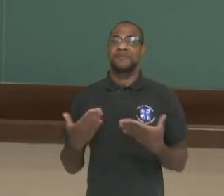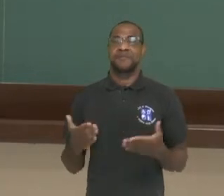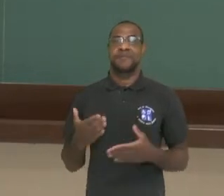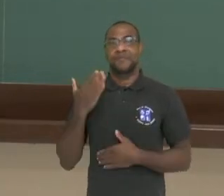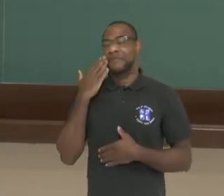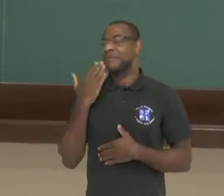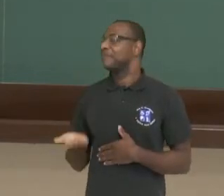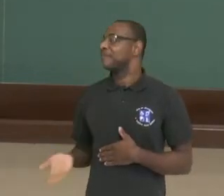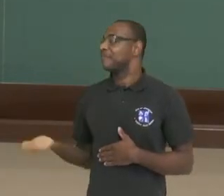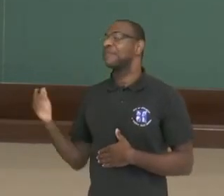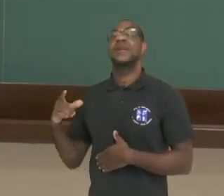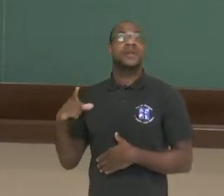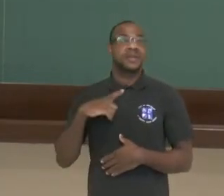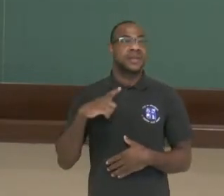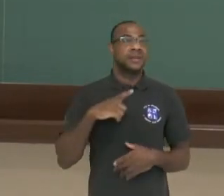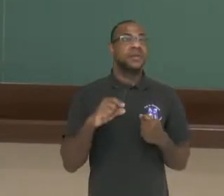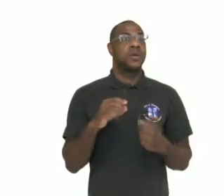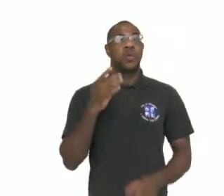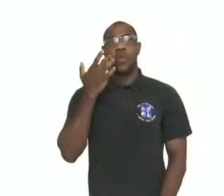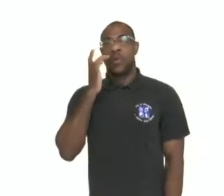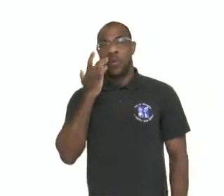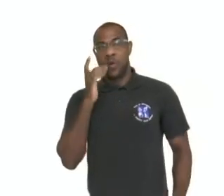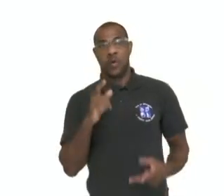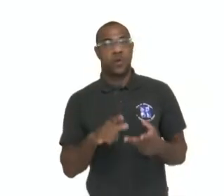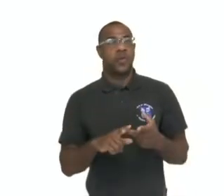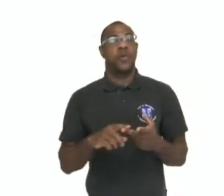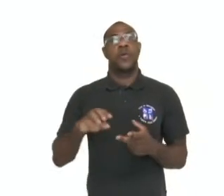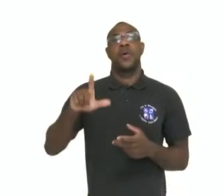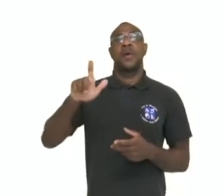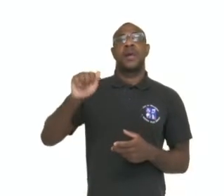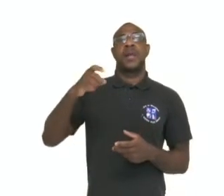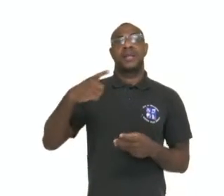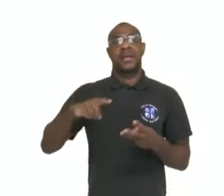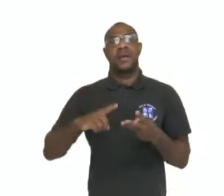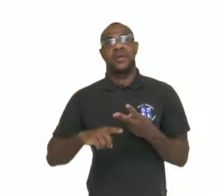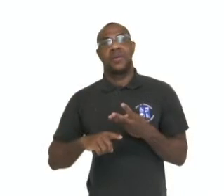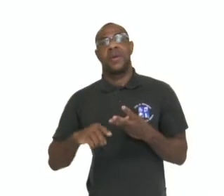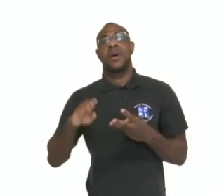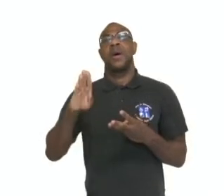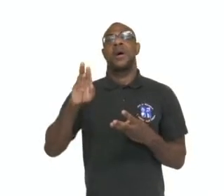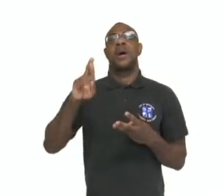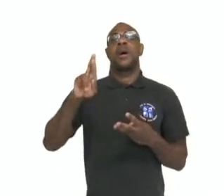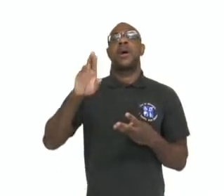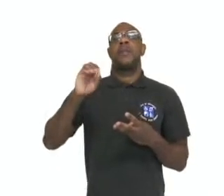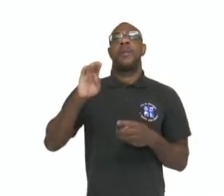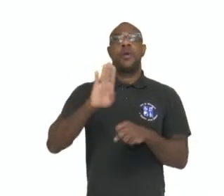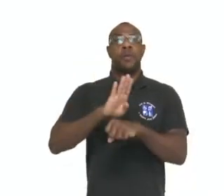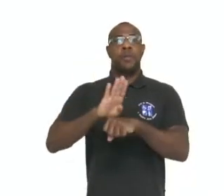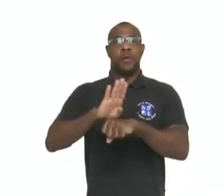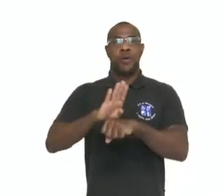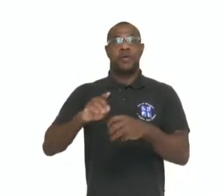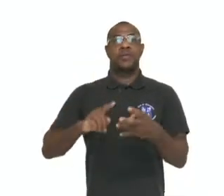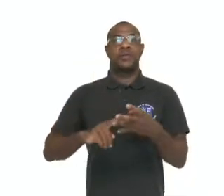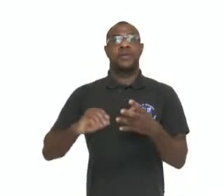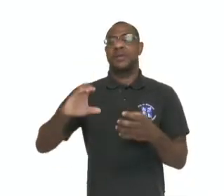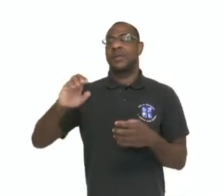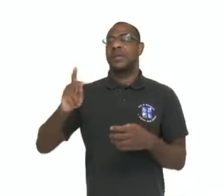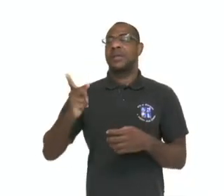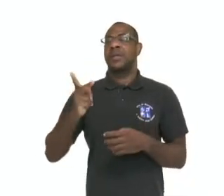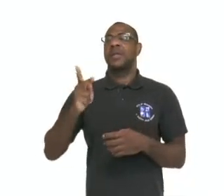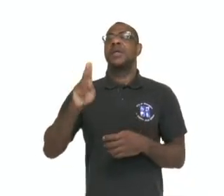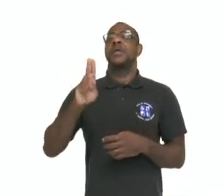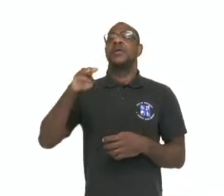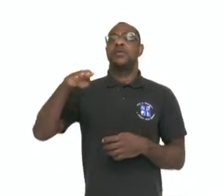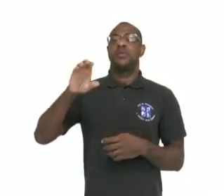gente. Então, nós temos aqui o ouro, o latão, bronze, o aço, chumbo, o cobre,